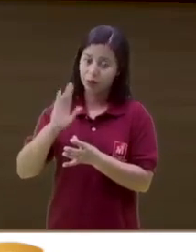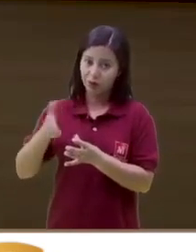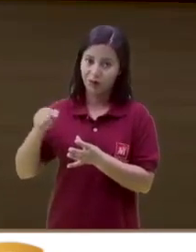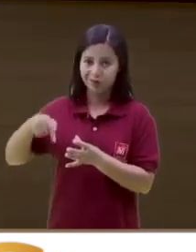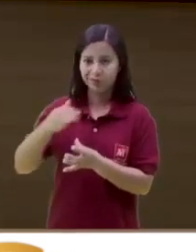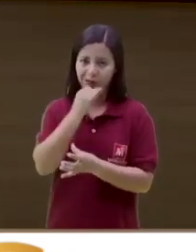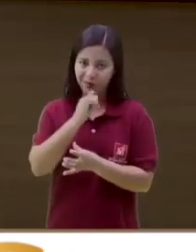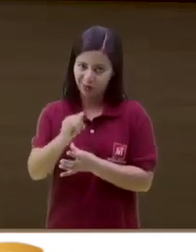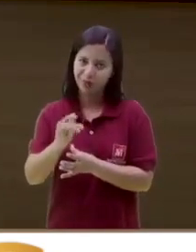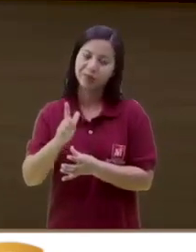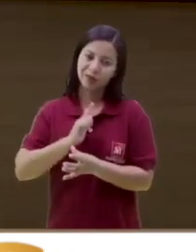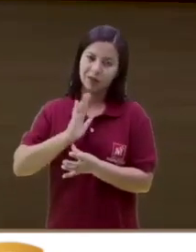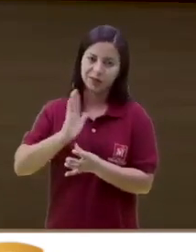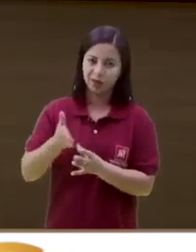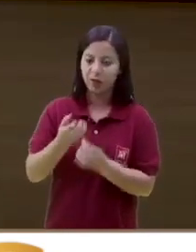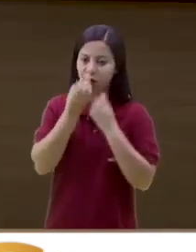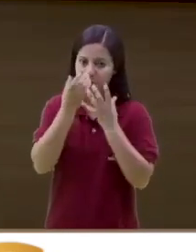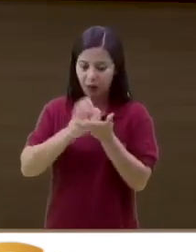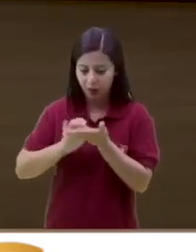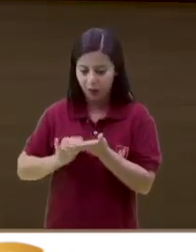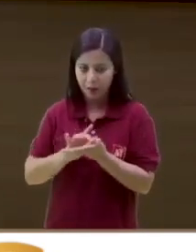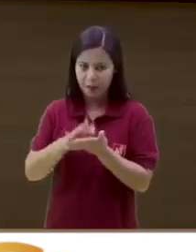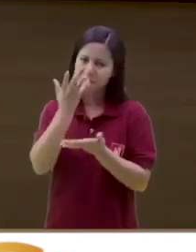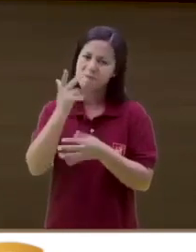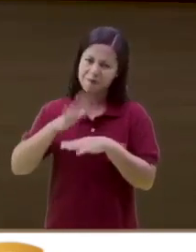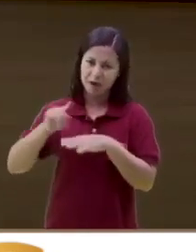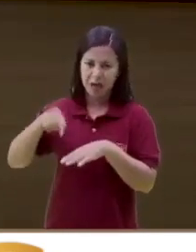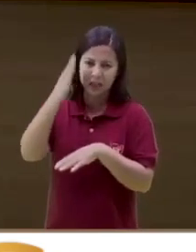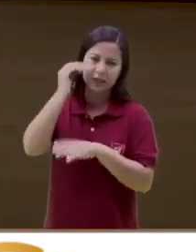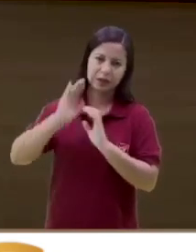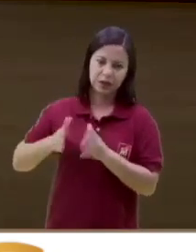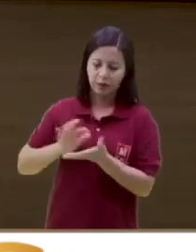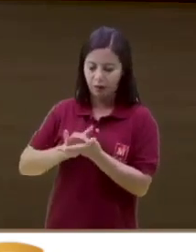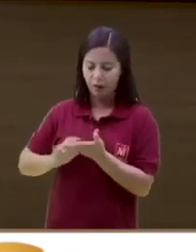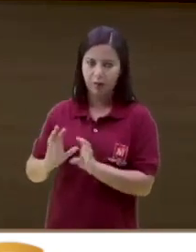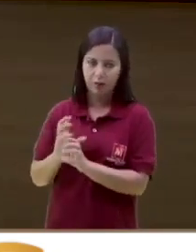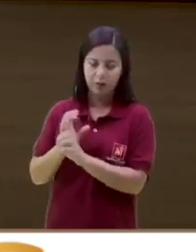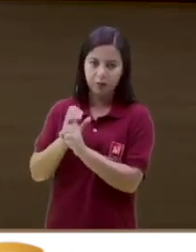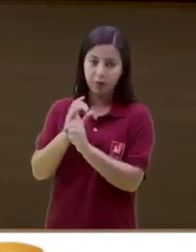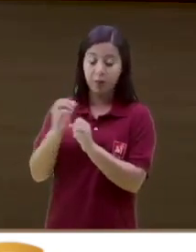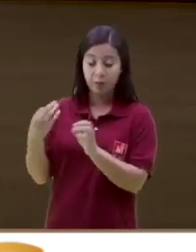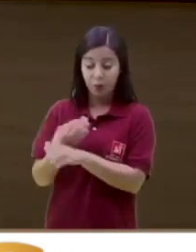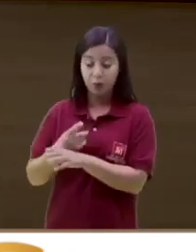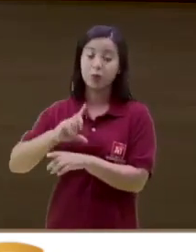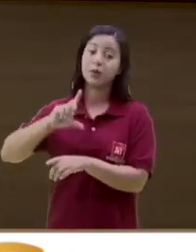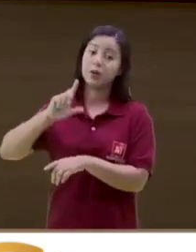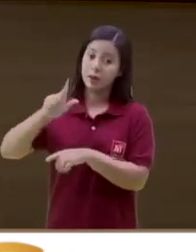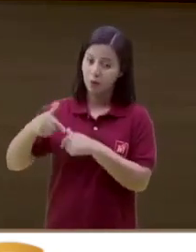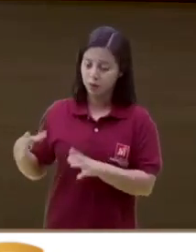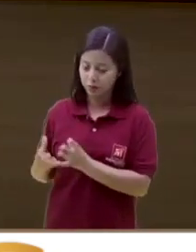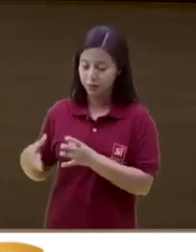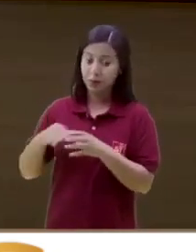equipamento eletrônico, então ele já tem embutido nele essas fórmulas, essas equações matemáticas, e ele faz o cálculo. No final do